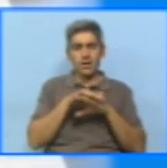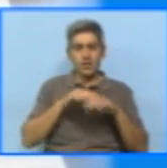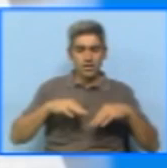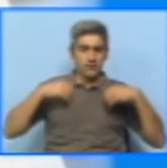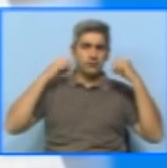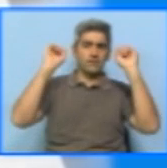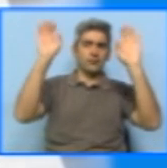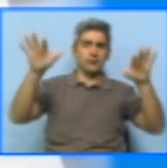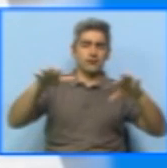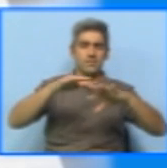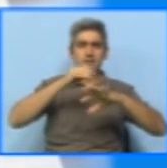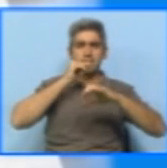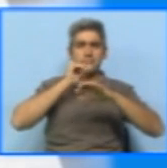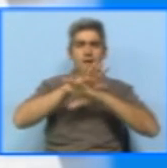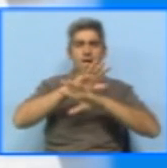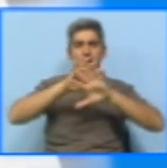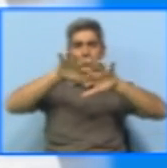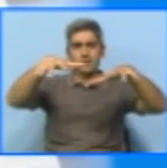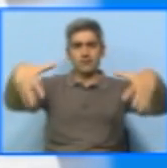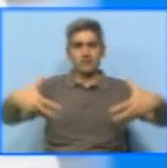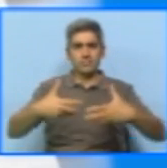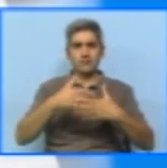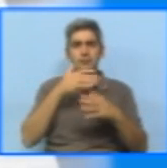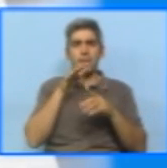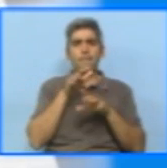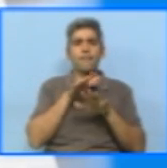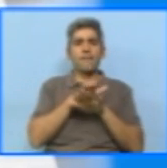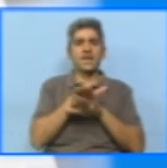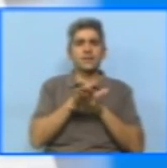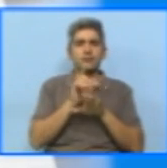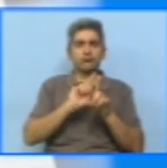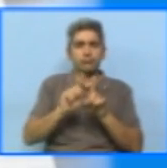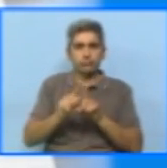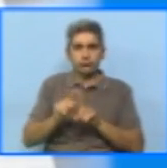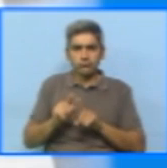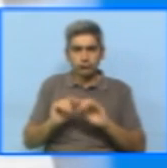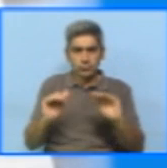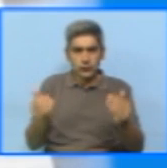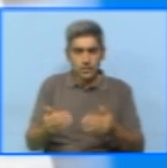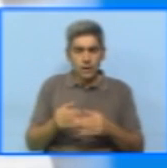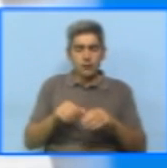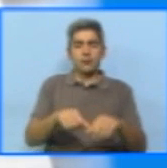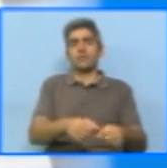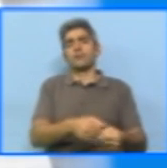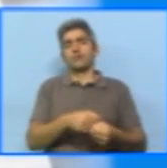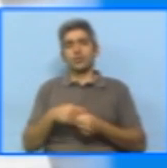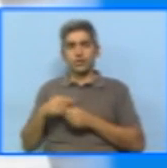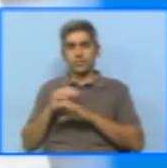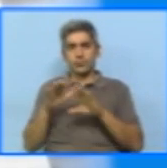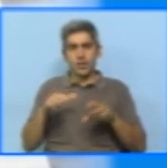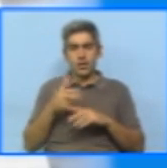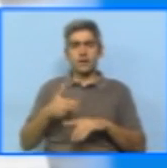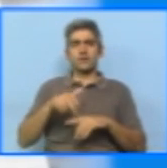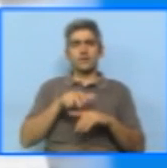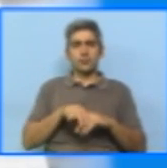mar, apanha toda a espécie de peixes. Logo que se encha, puxam-na para a praia e,